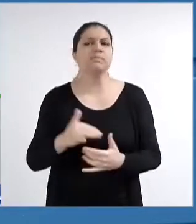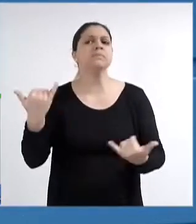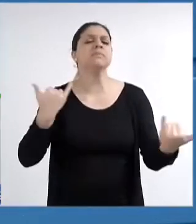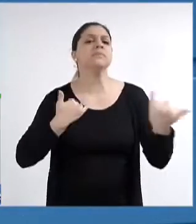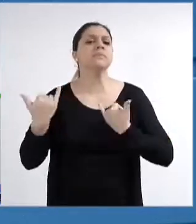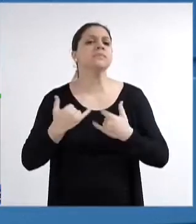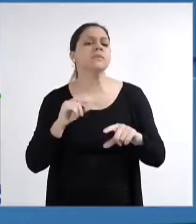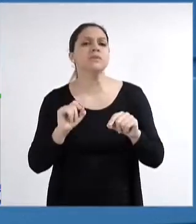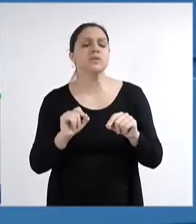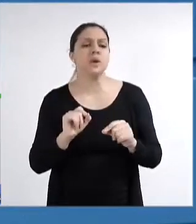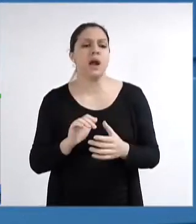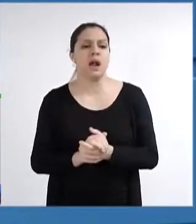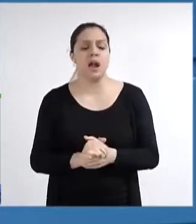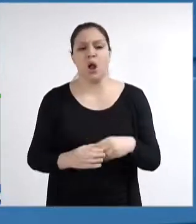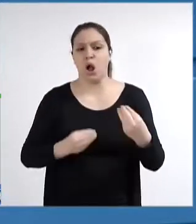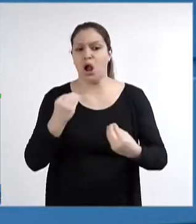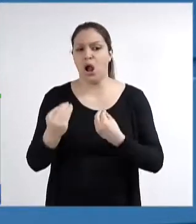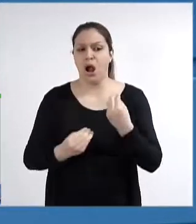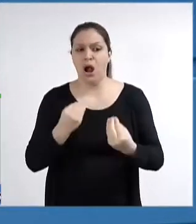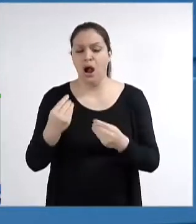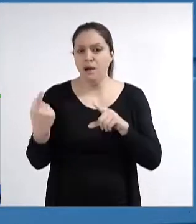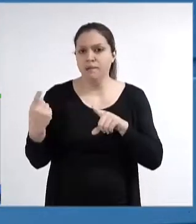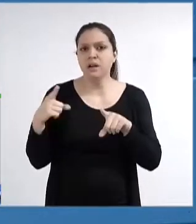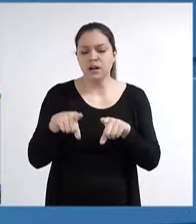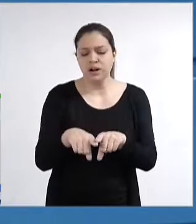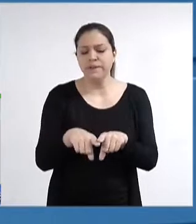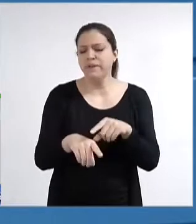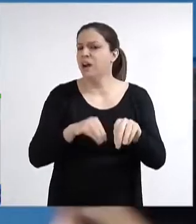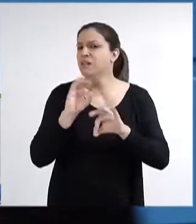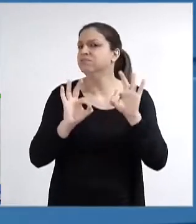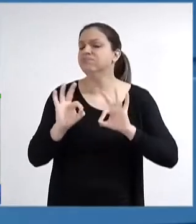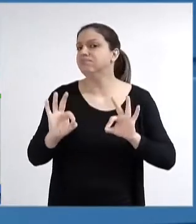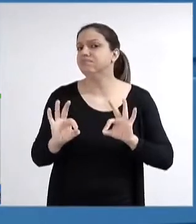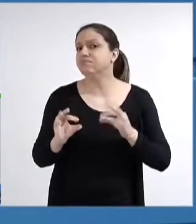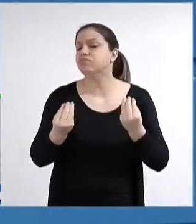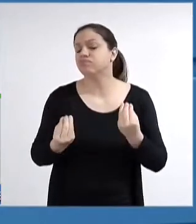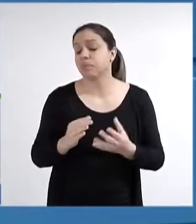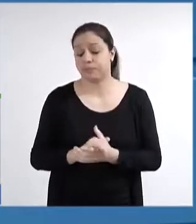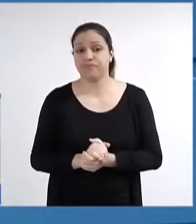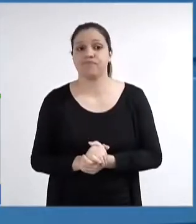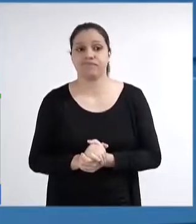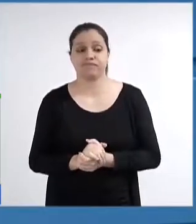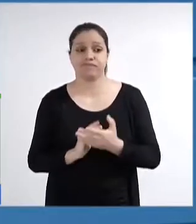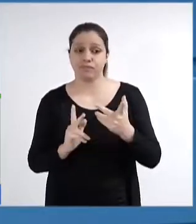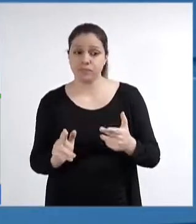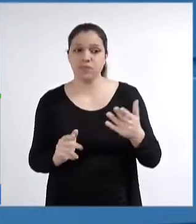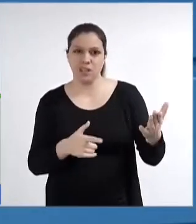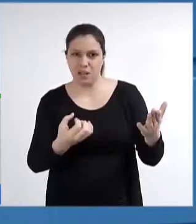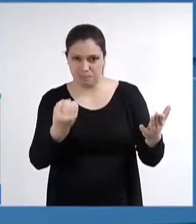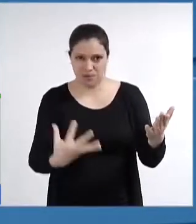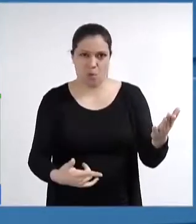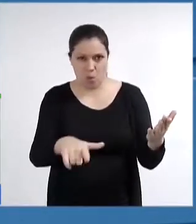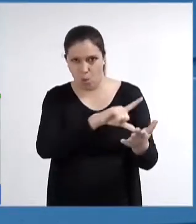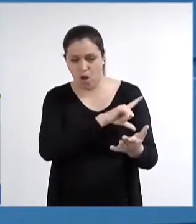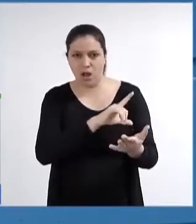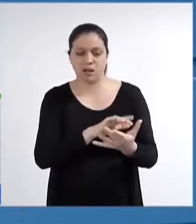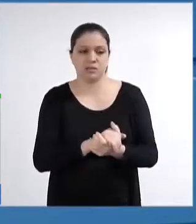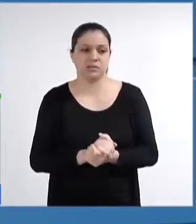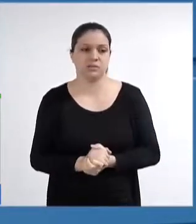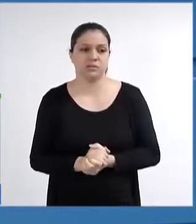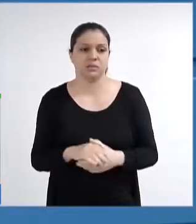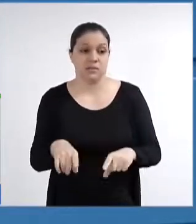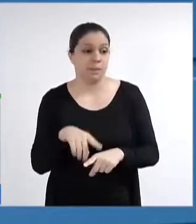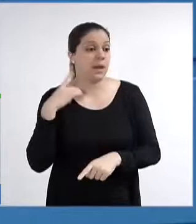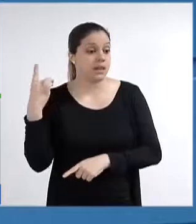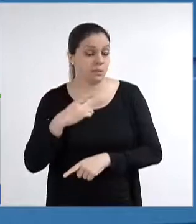informasse de que forma que estava funcionando esse convênio, que, como Vossa Excelência já disse aqui, e que foi ilustrado também pelo